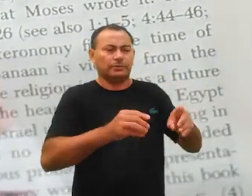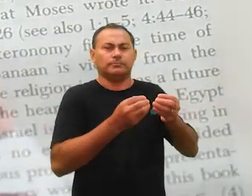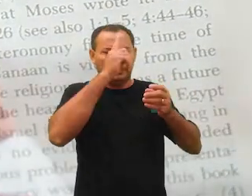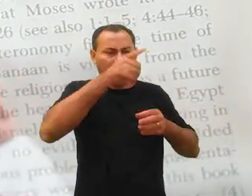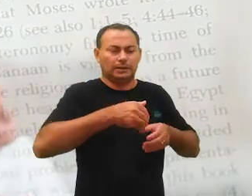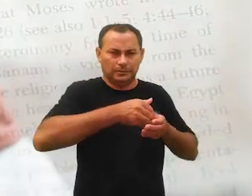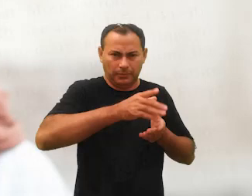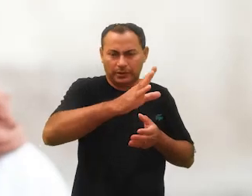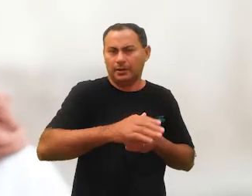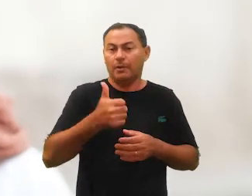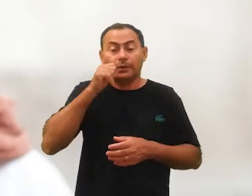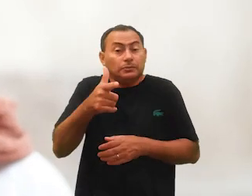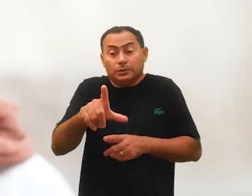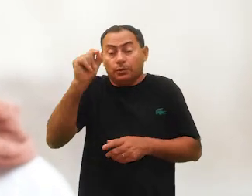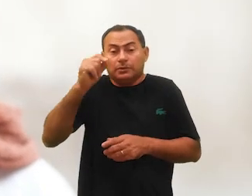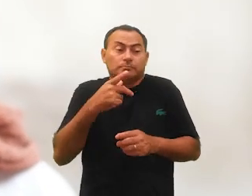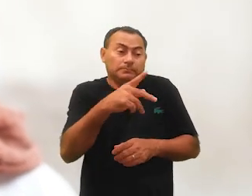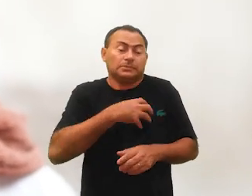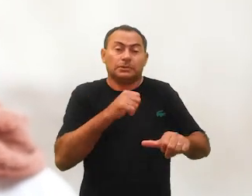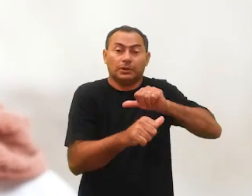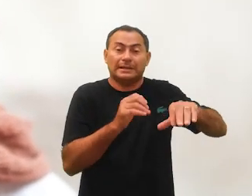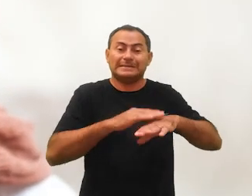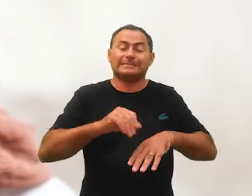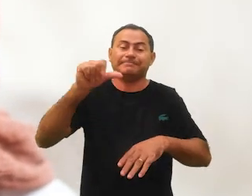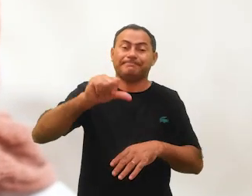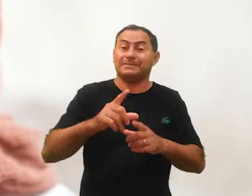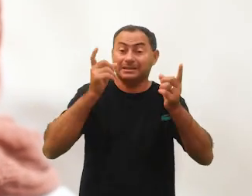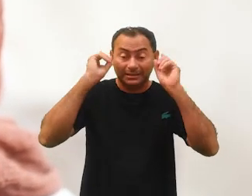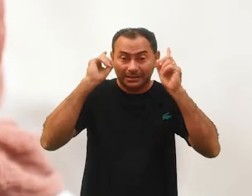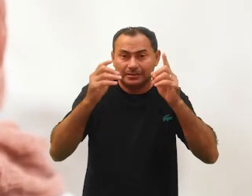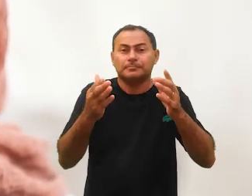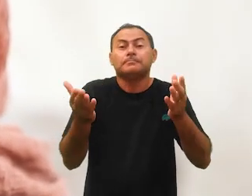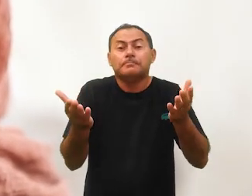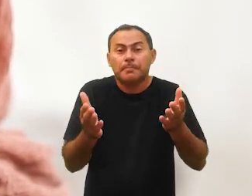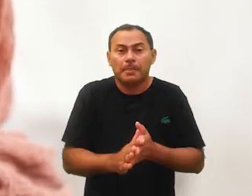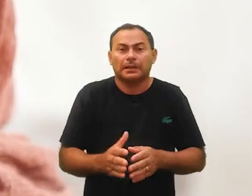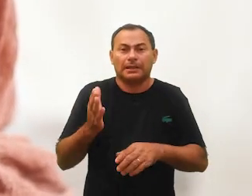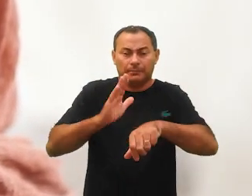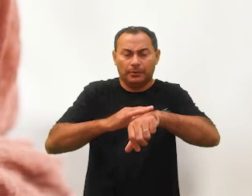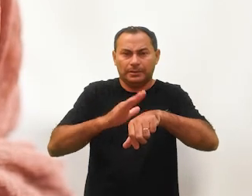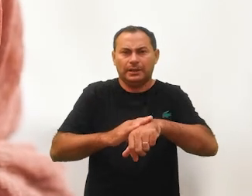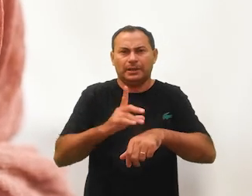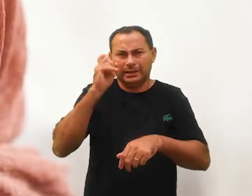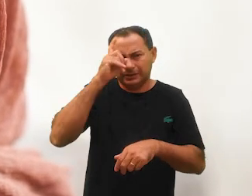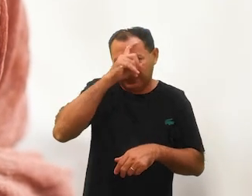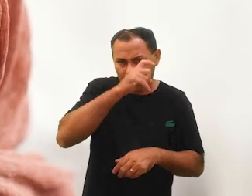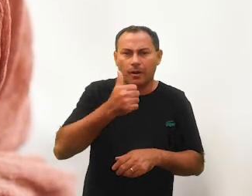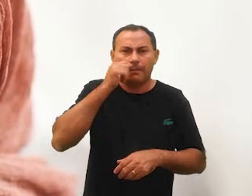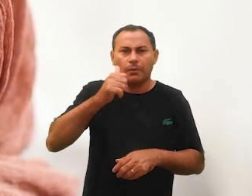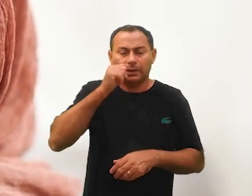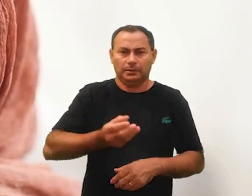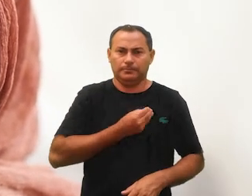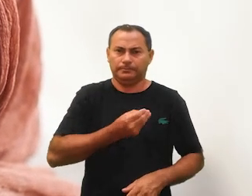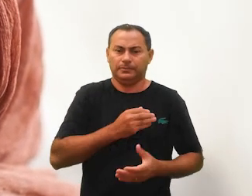embora. A coitada da mulher não tinha escolha e sua situação tornava-se desesperadora. Naquela altura, era difícil